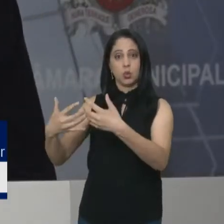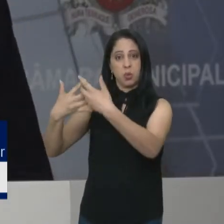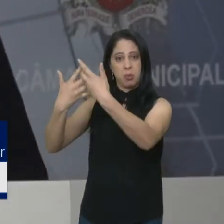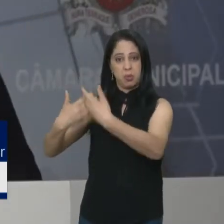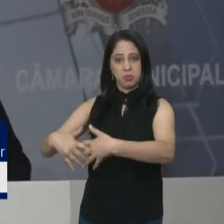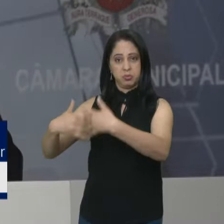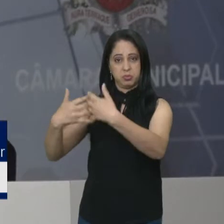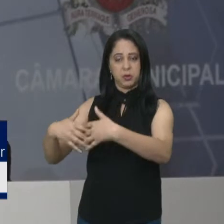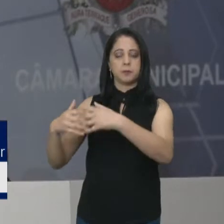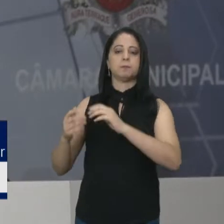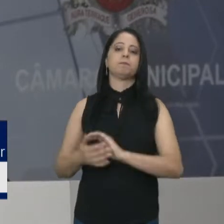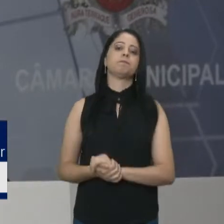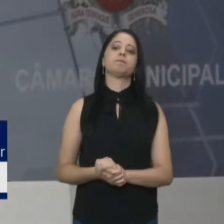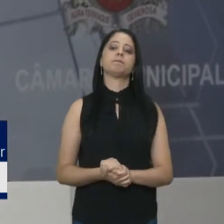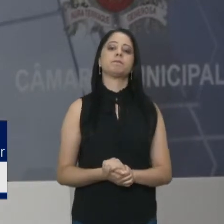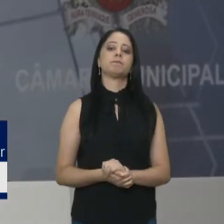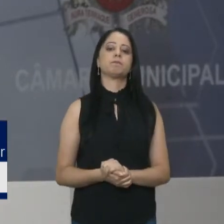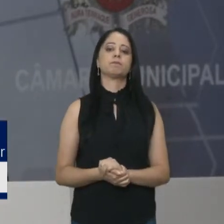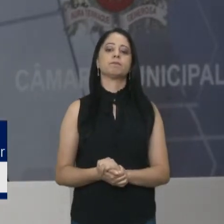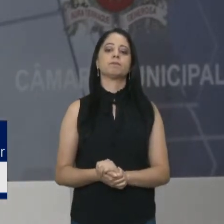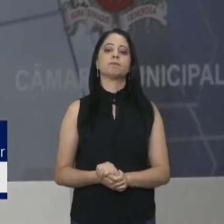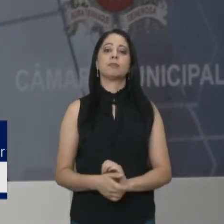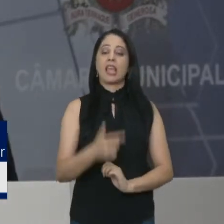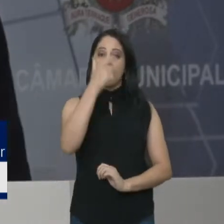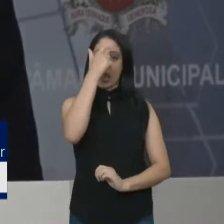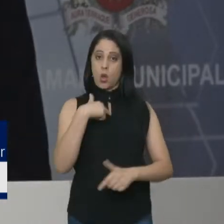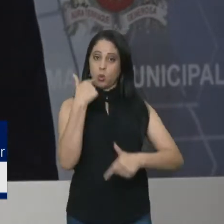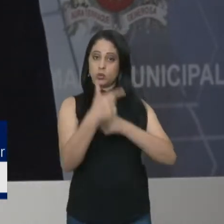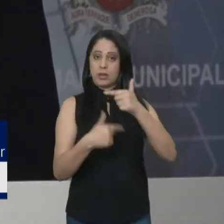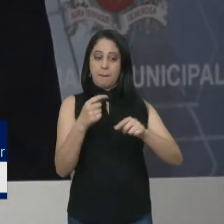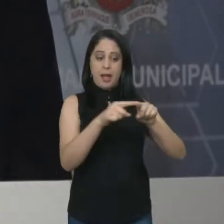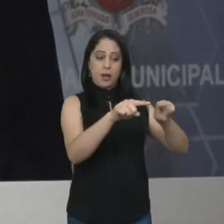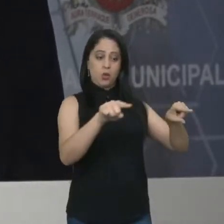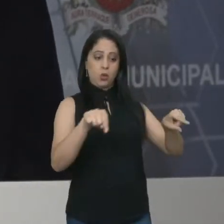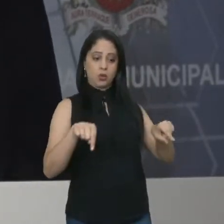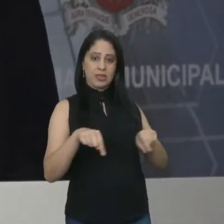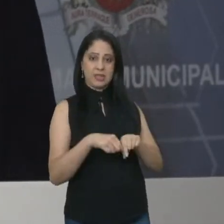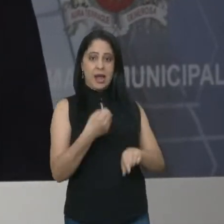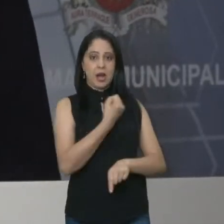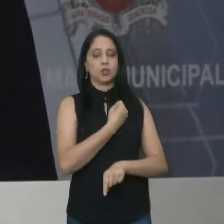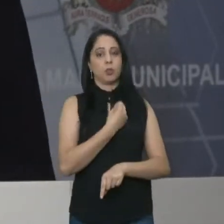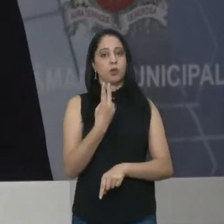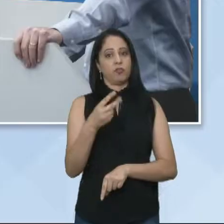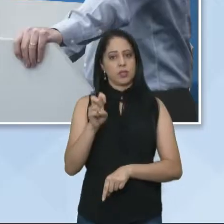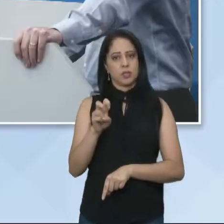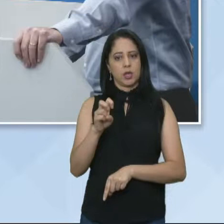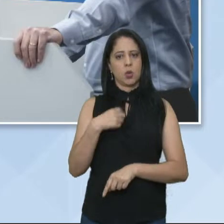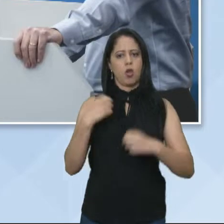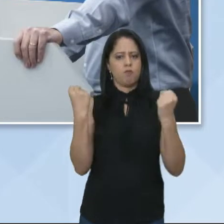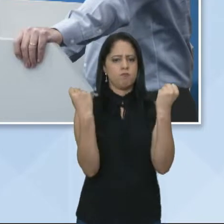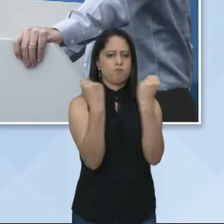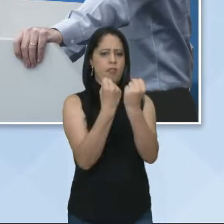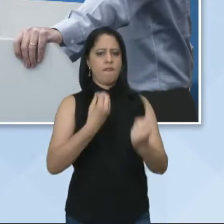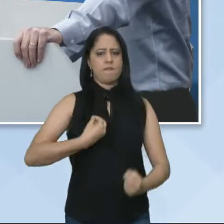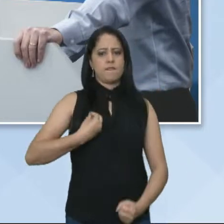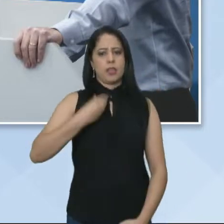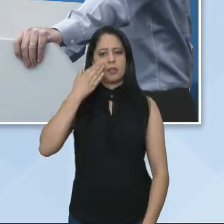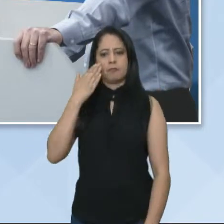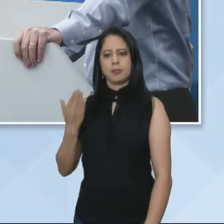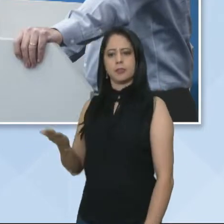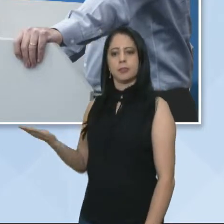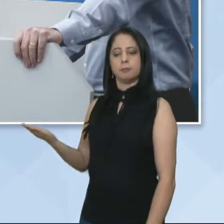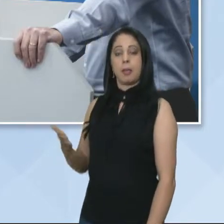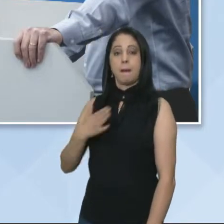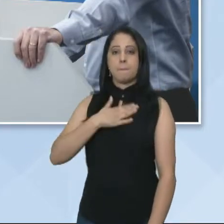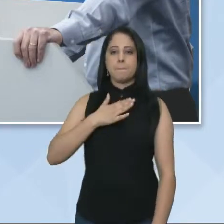Bom, vamos lá? Bom, eu sou do Gabinete 25, o gabinete que protege a vida. Essa é a minha missão como médico,